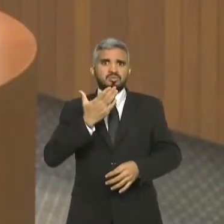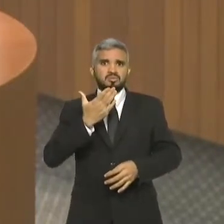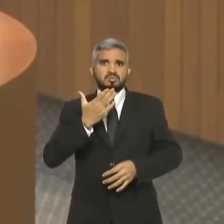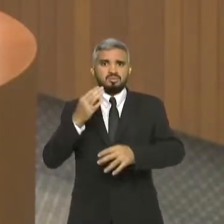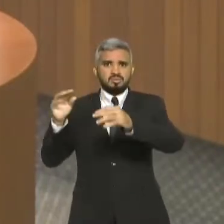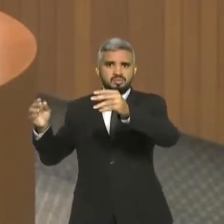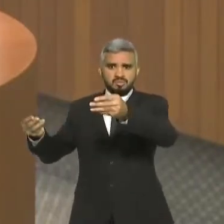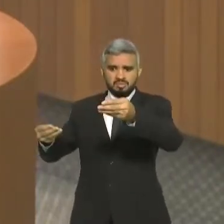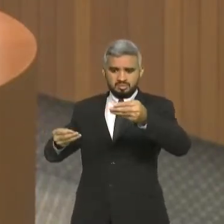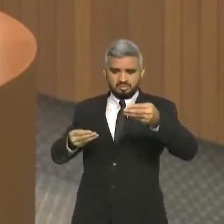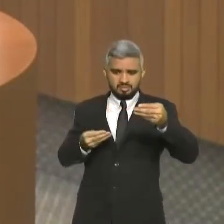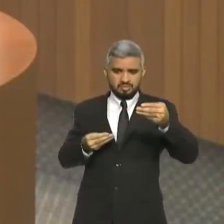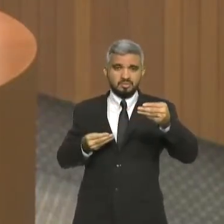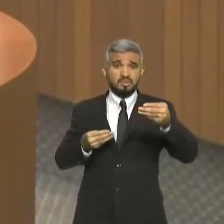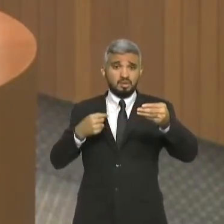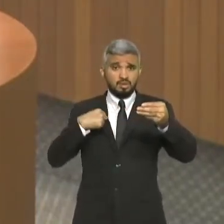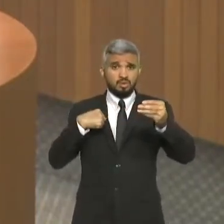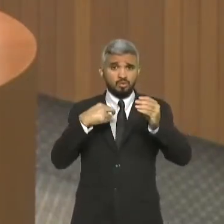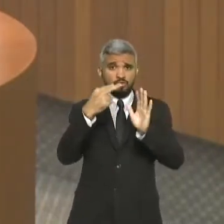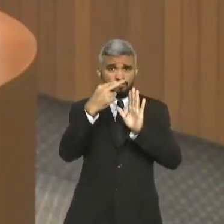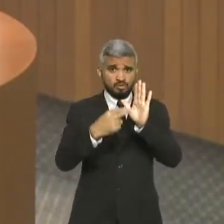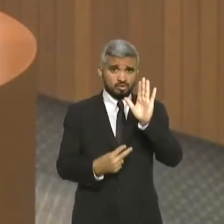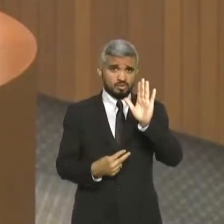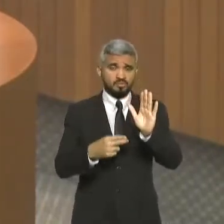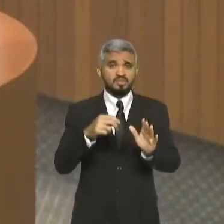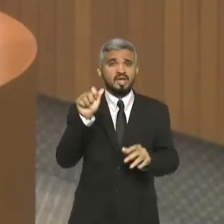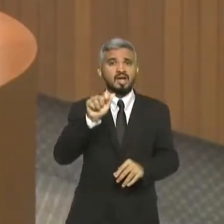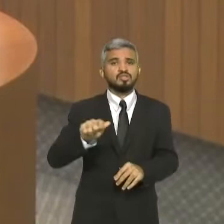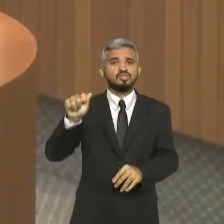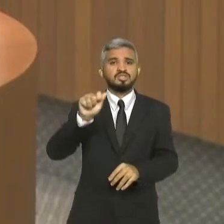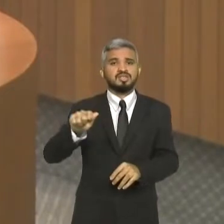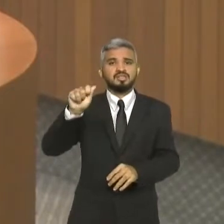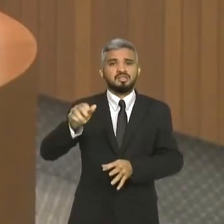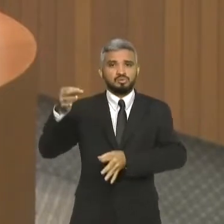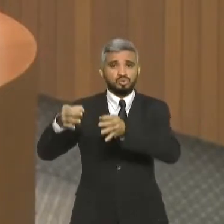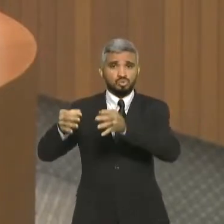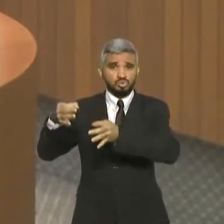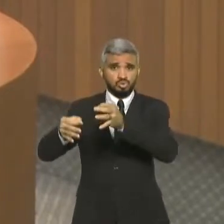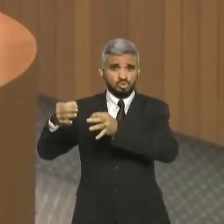dos Magistrados, que eu faço questão de ler. A AMA repudia com